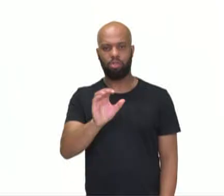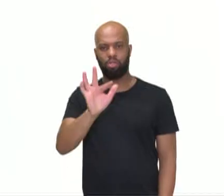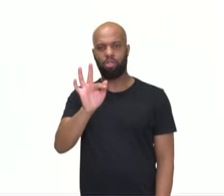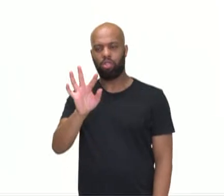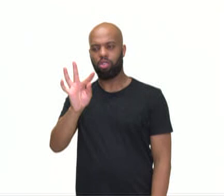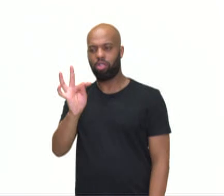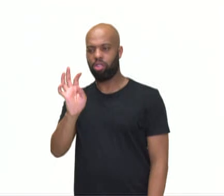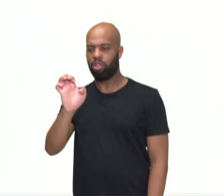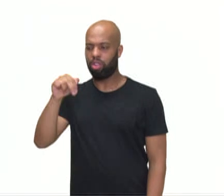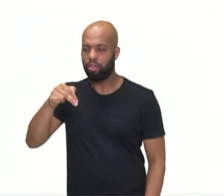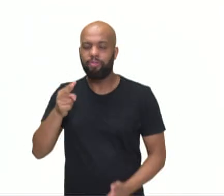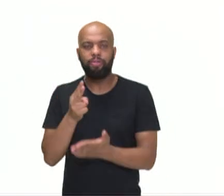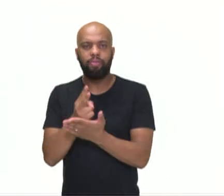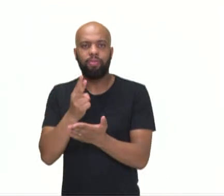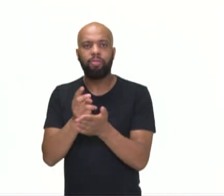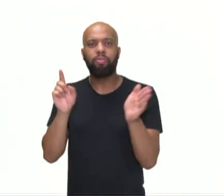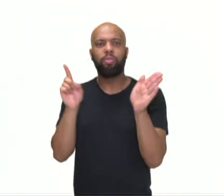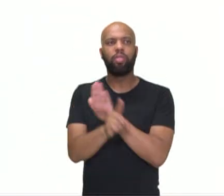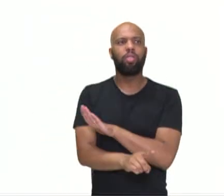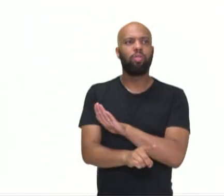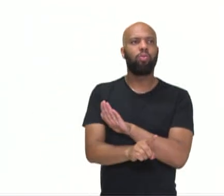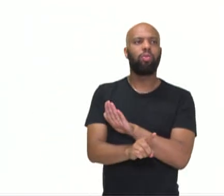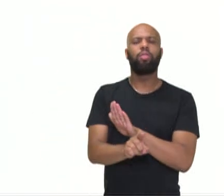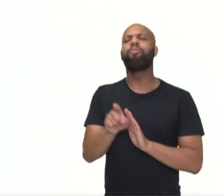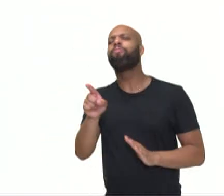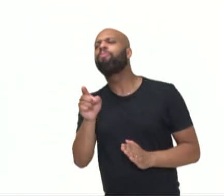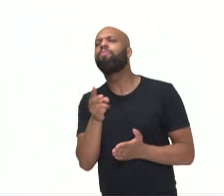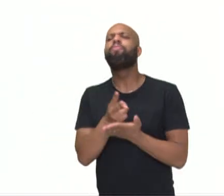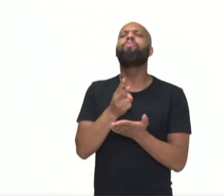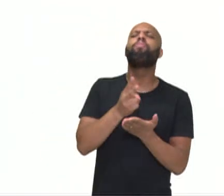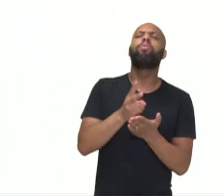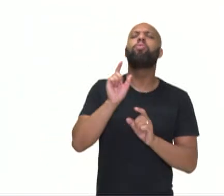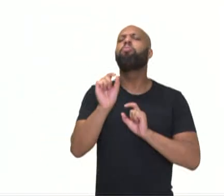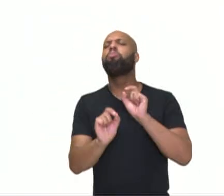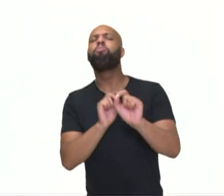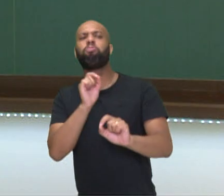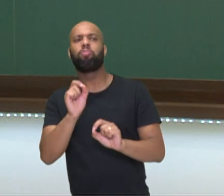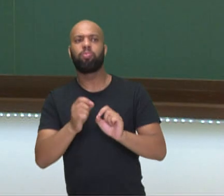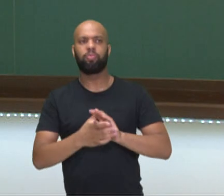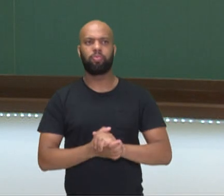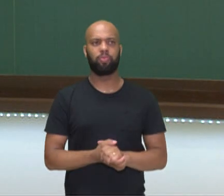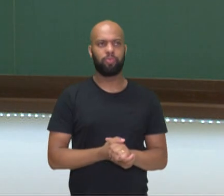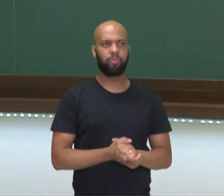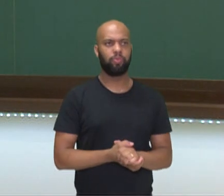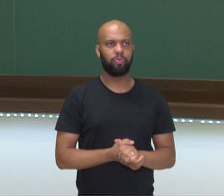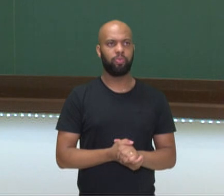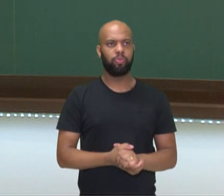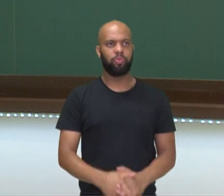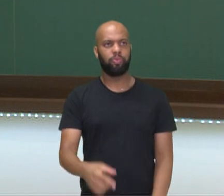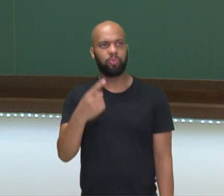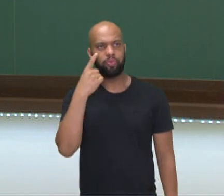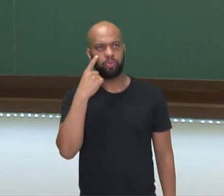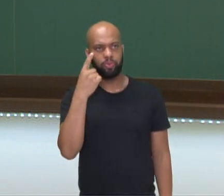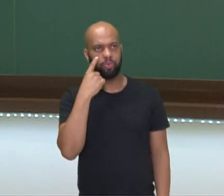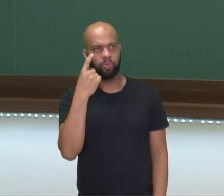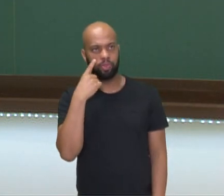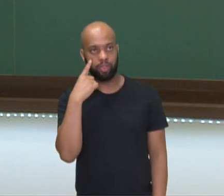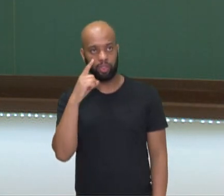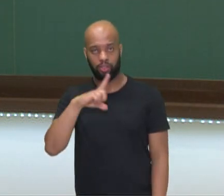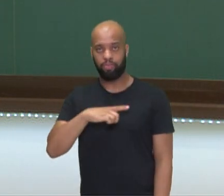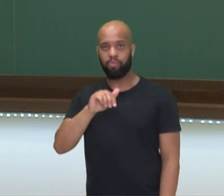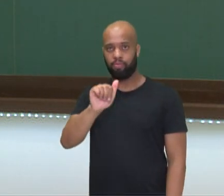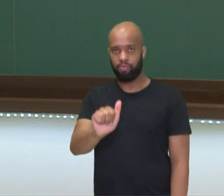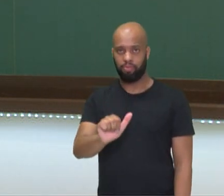on Fridays with her friends. Ela sempre sai com suas amigas às sextas-feiras. Então vejam que o advérbio